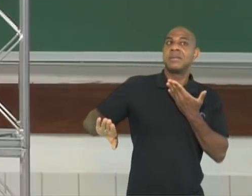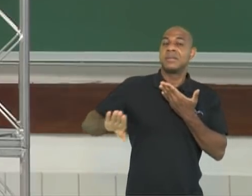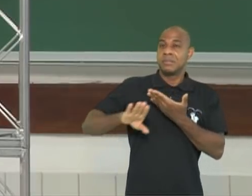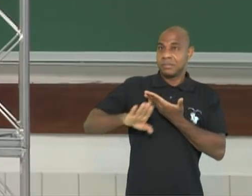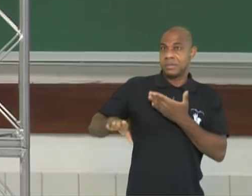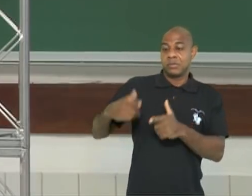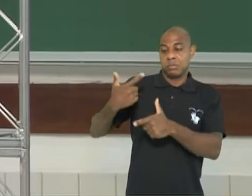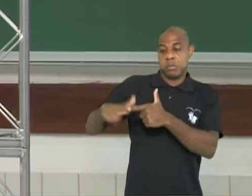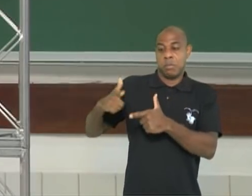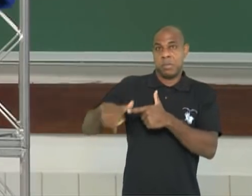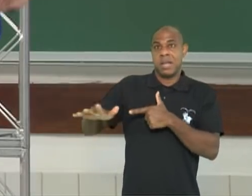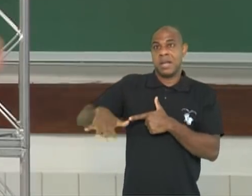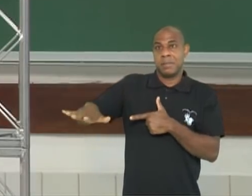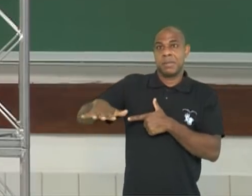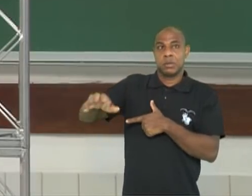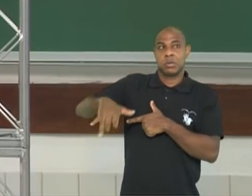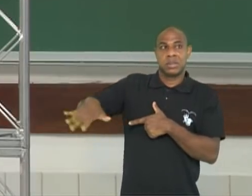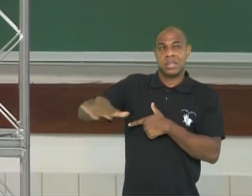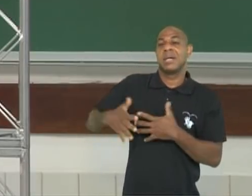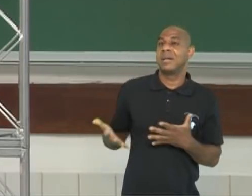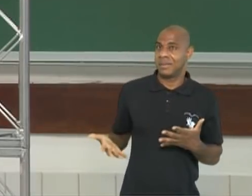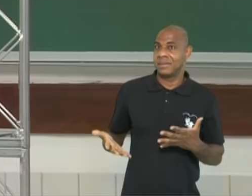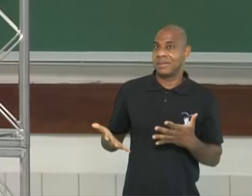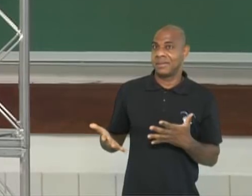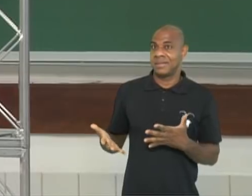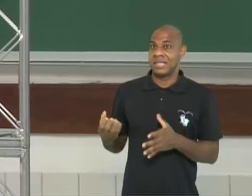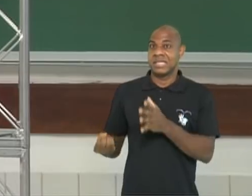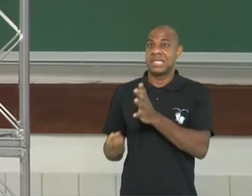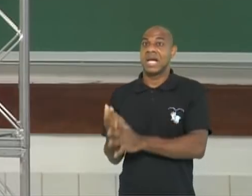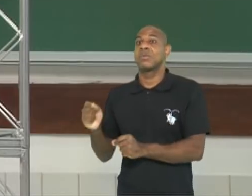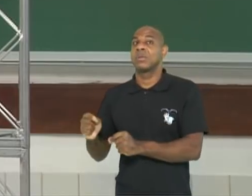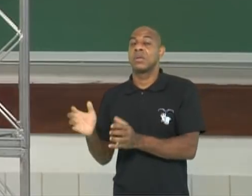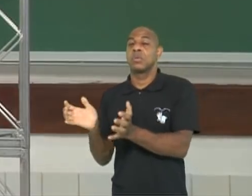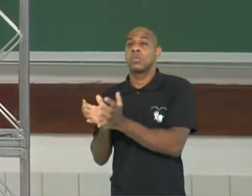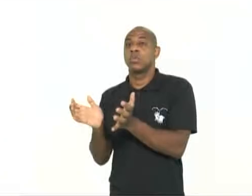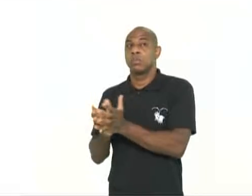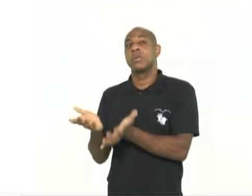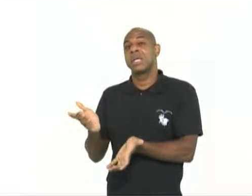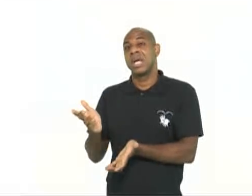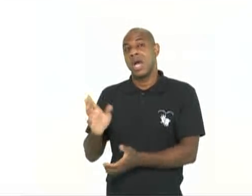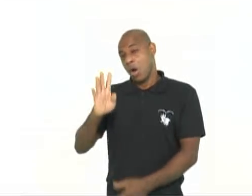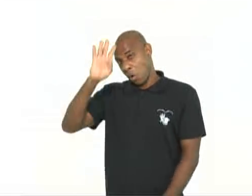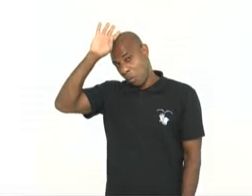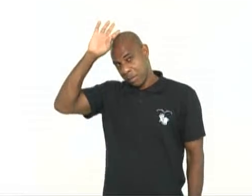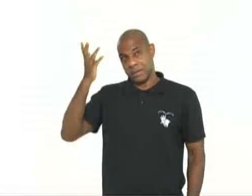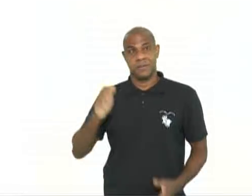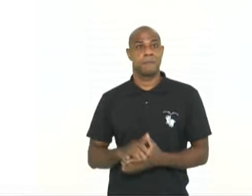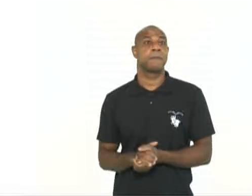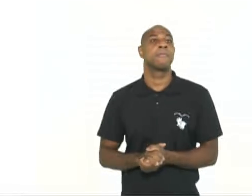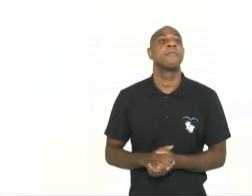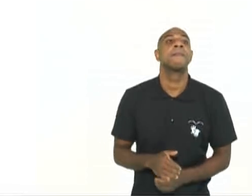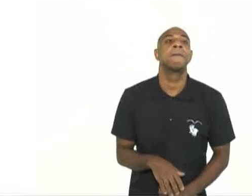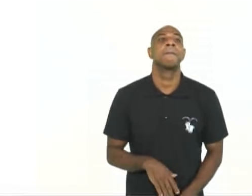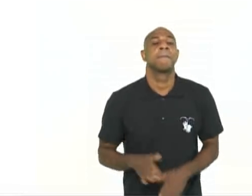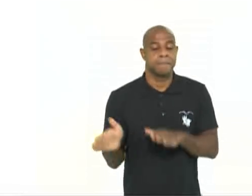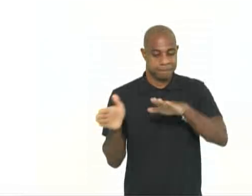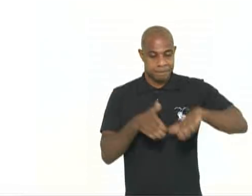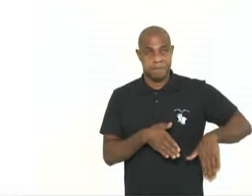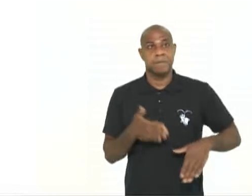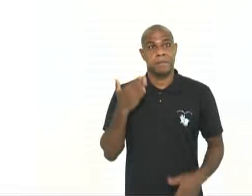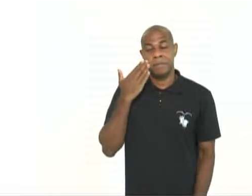instabilidade social criada pela queda do Império Romano. Ok? A vida monástica só se difundiu no Ocidente a